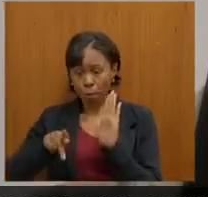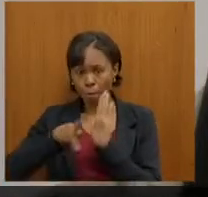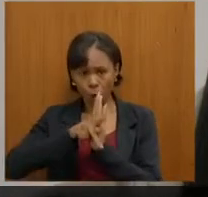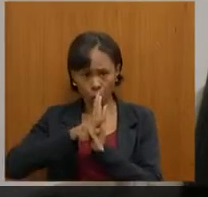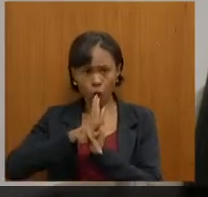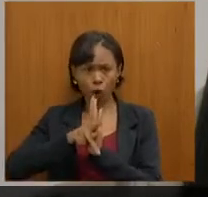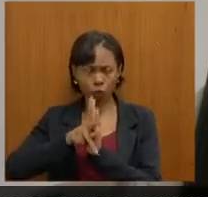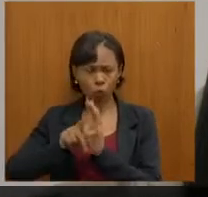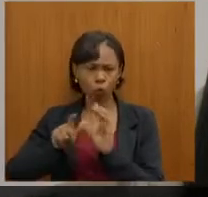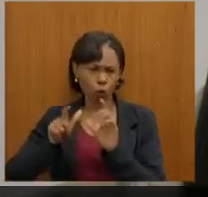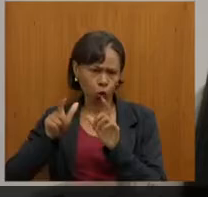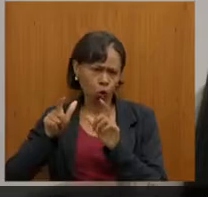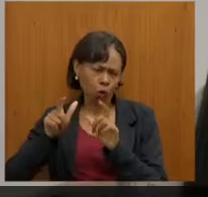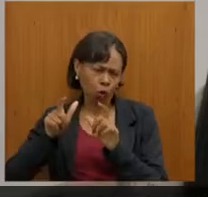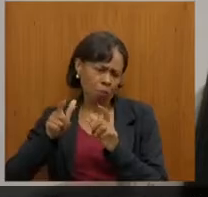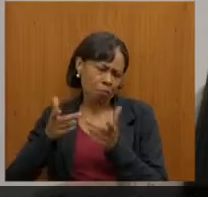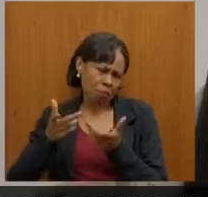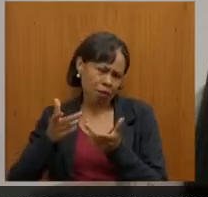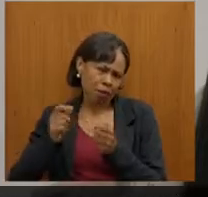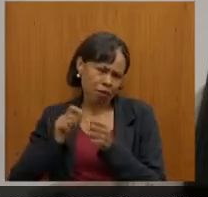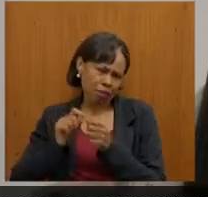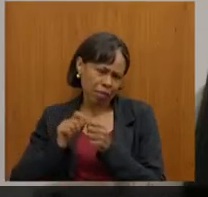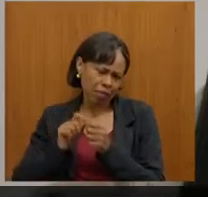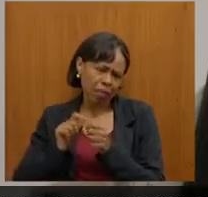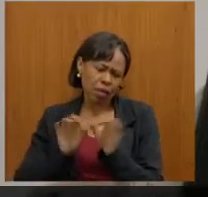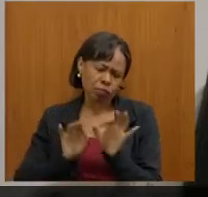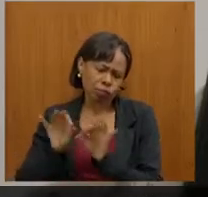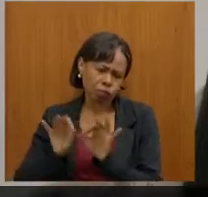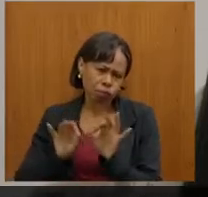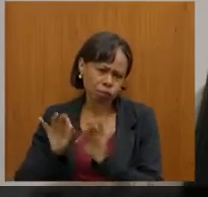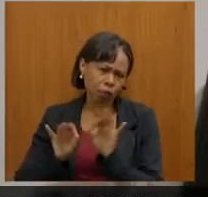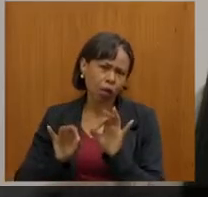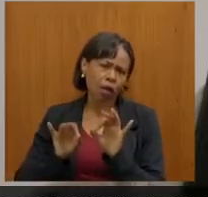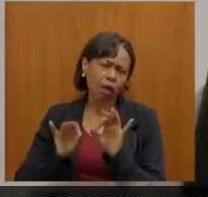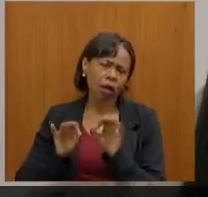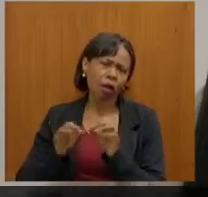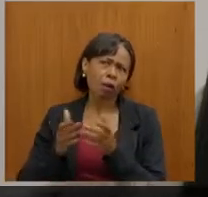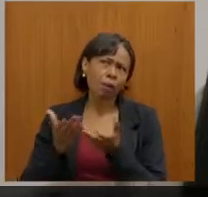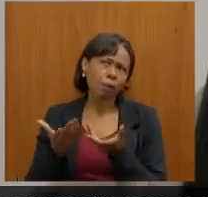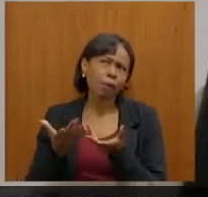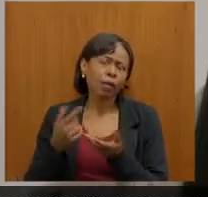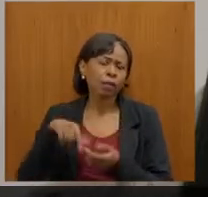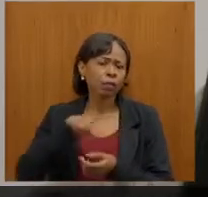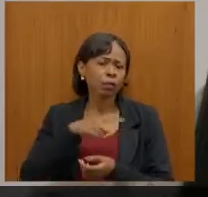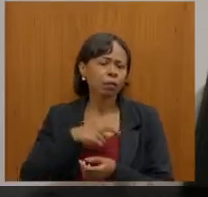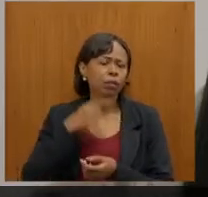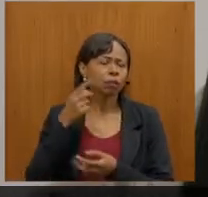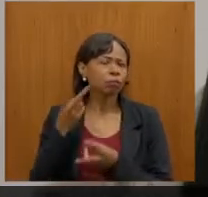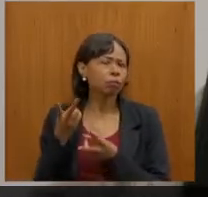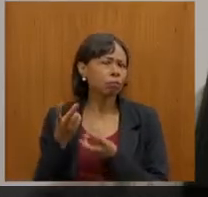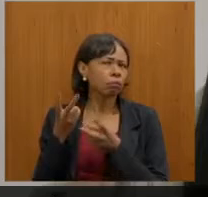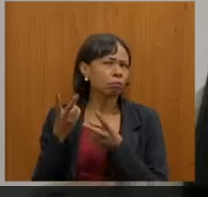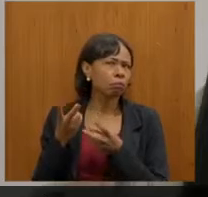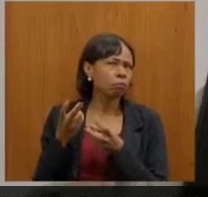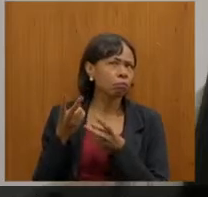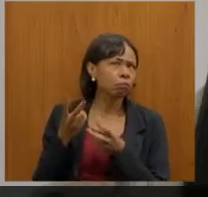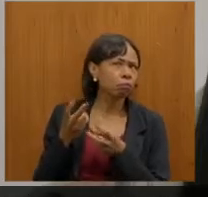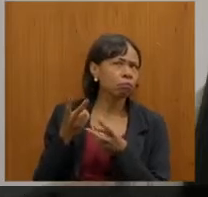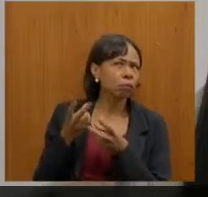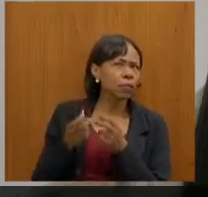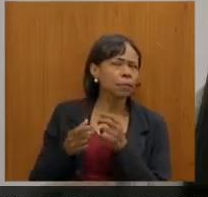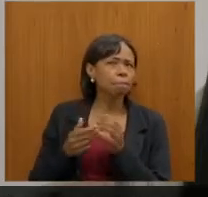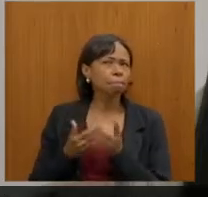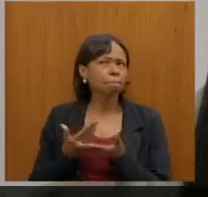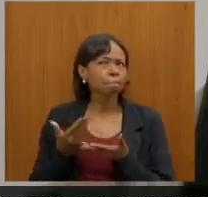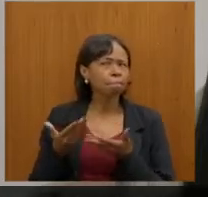para desenvolver as ações e aí a gente vai amadurecendo a nossa escuta vai deixando o nosso ouvido um